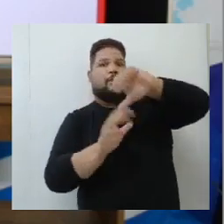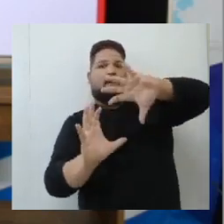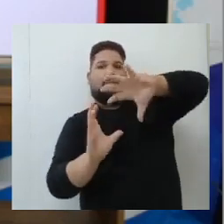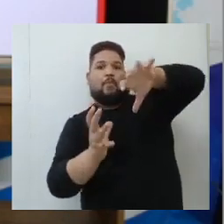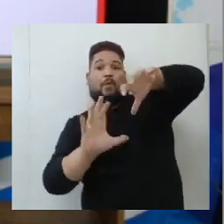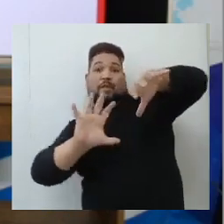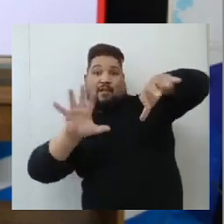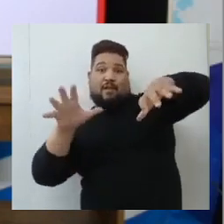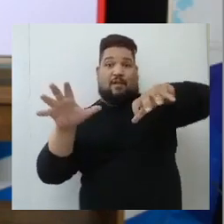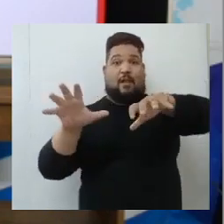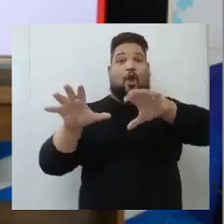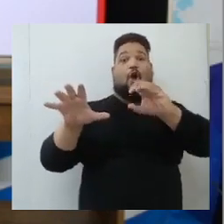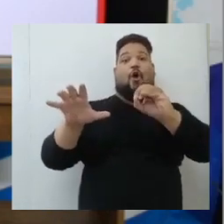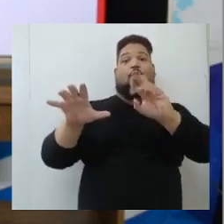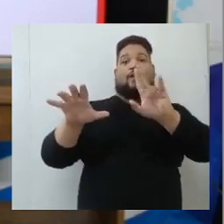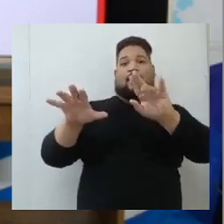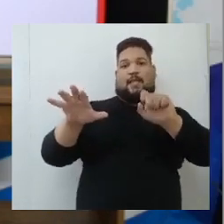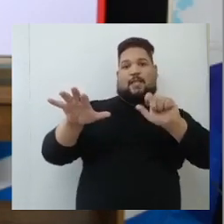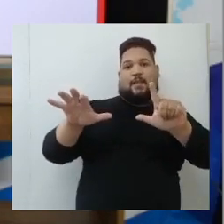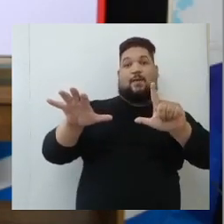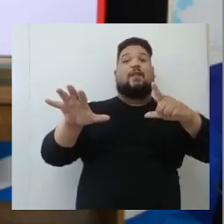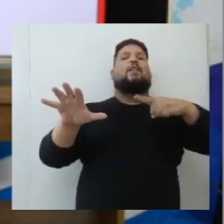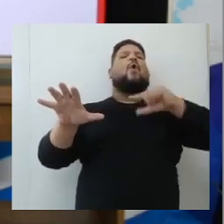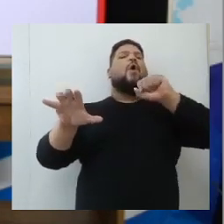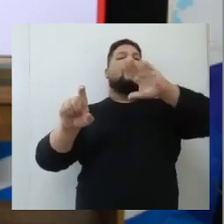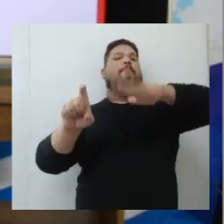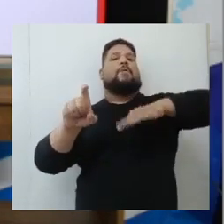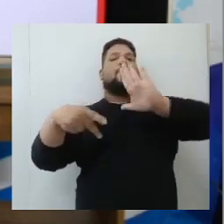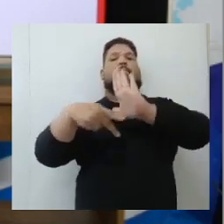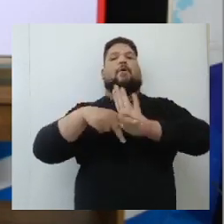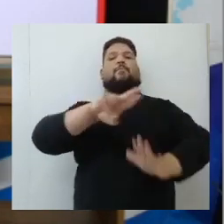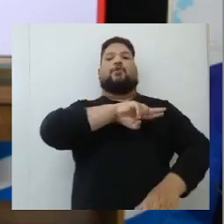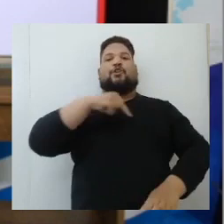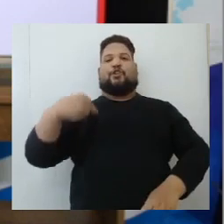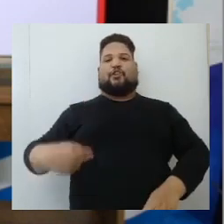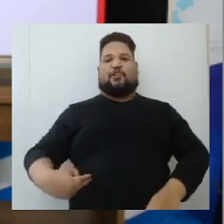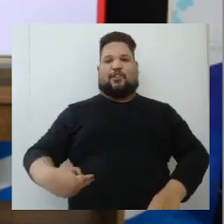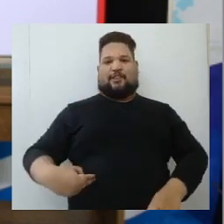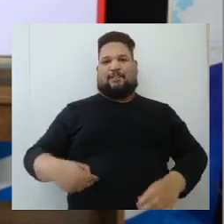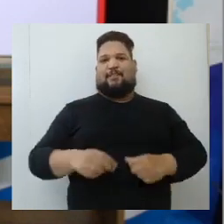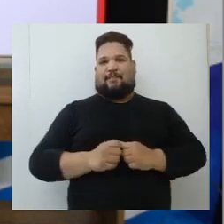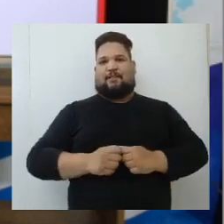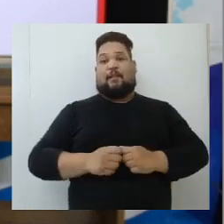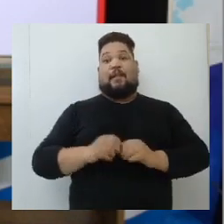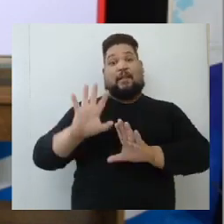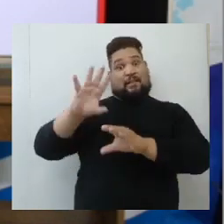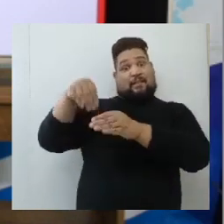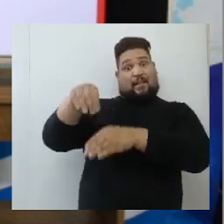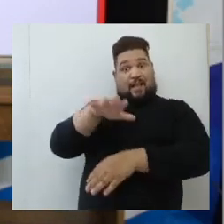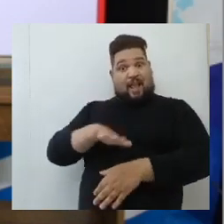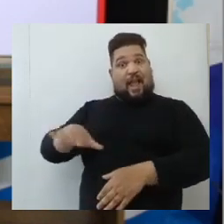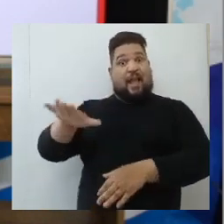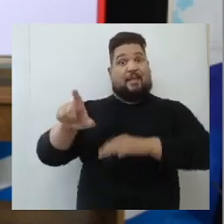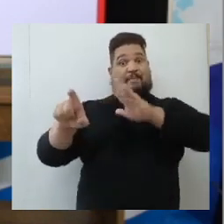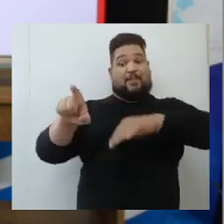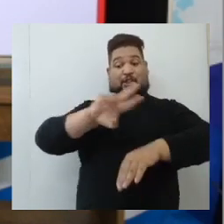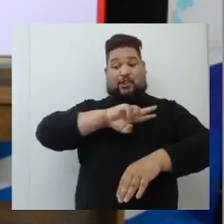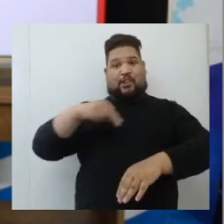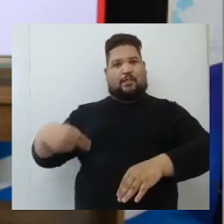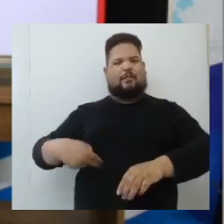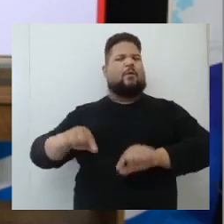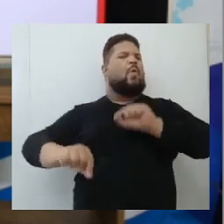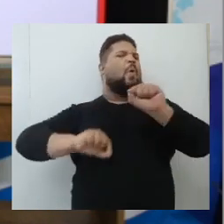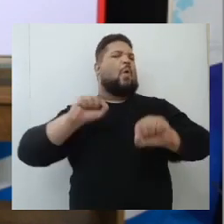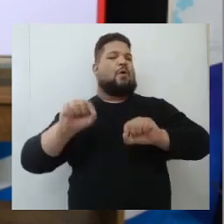a gente vai ter a mitologia chinesa. Tá? Dentro da mitologia chinesa, se atribui a criação da raça